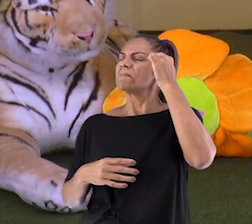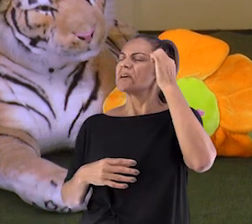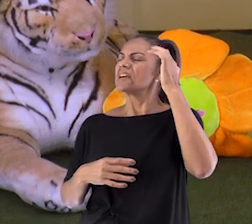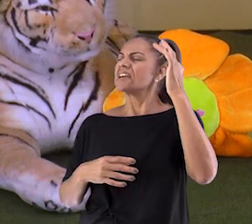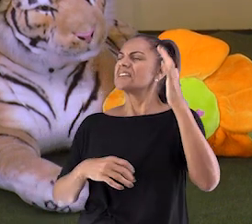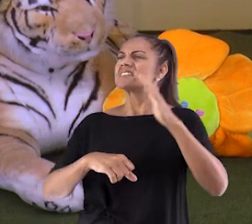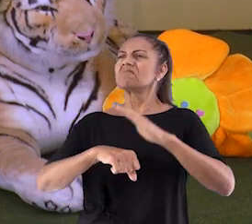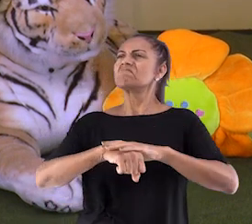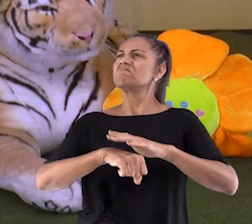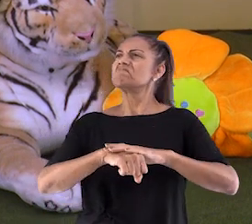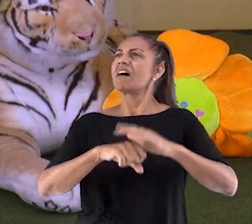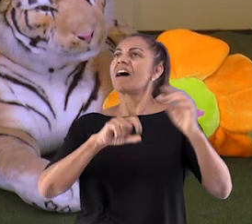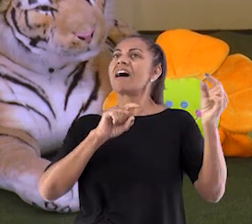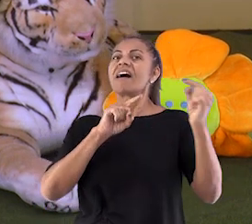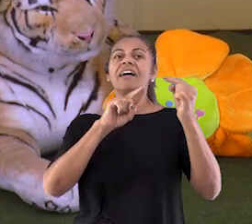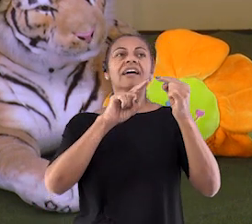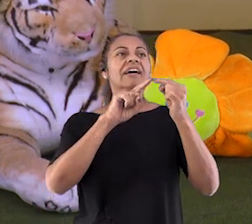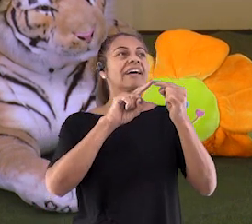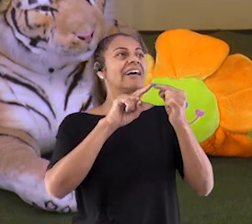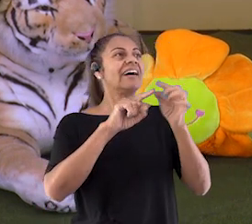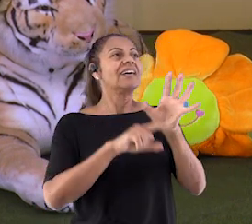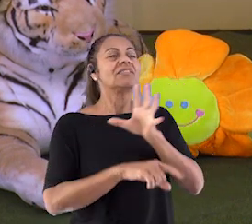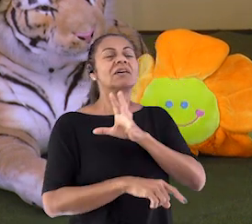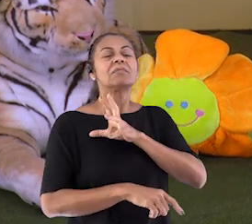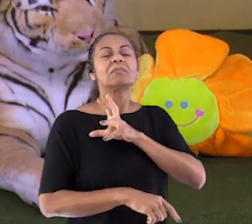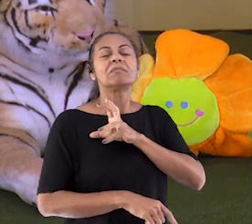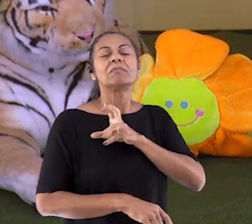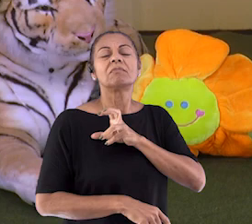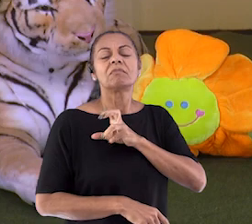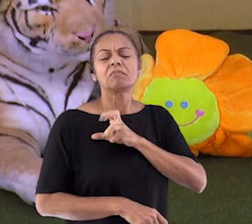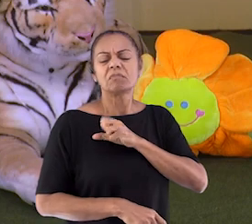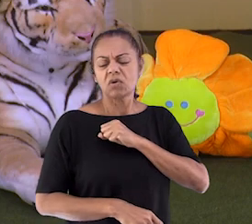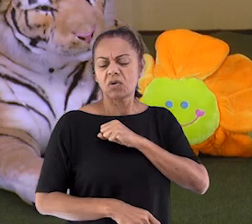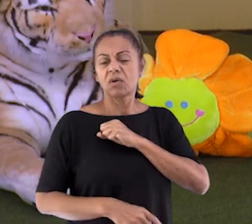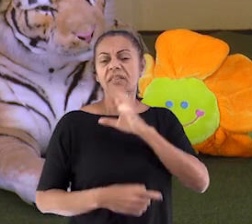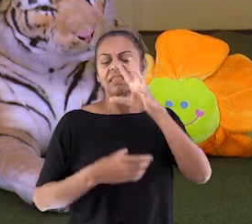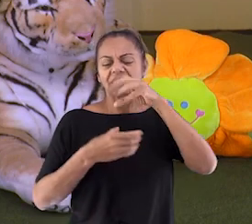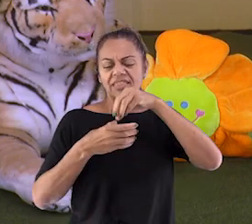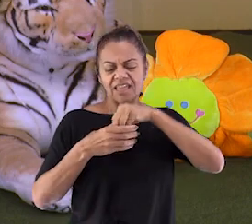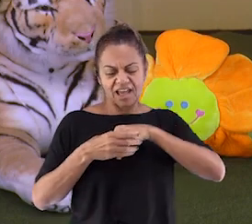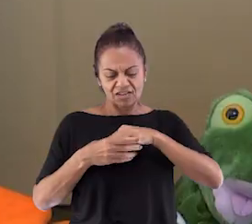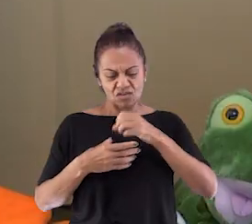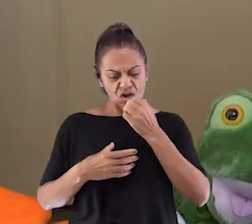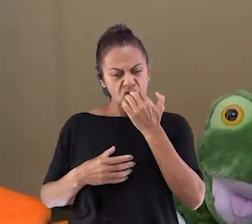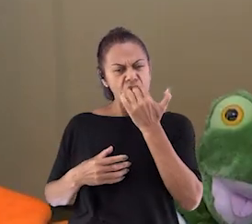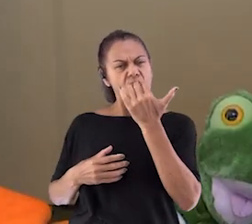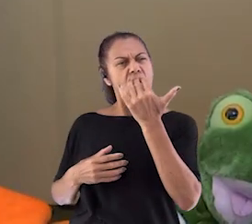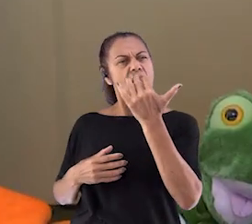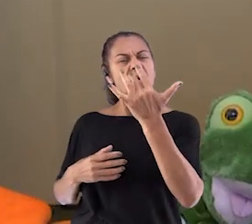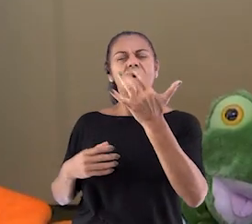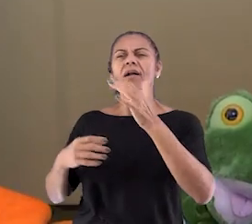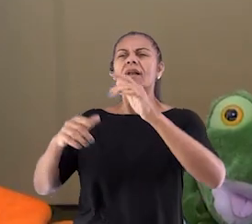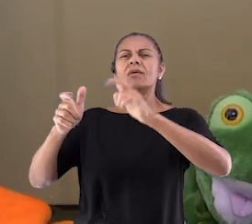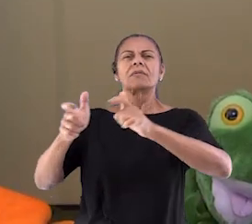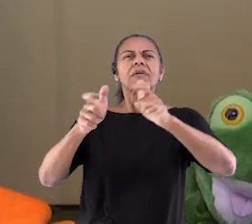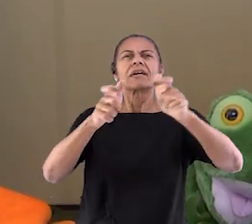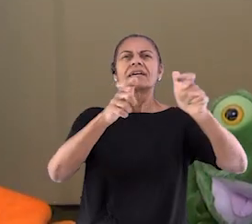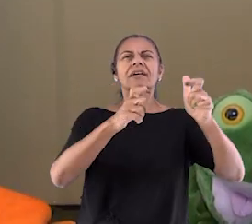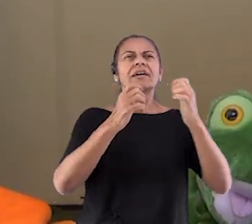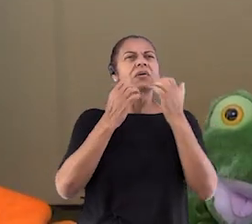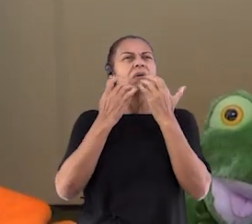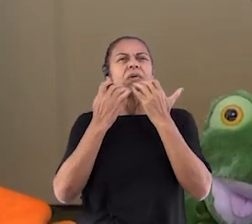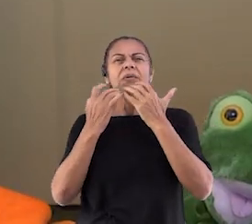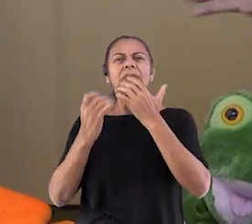amor. O amor é toda cor, em todo lugar. Qual é a cor do